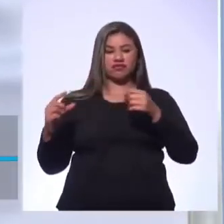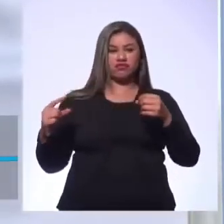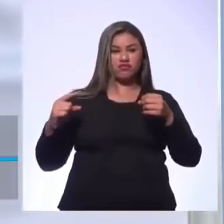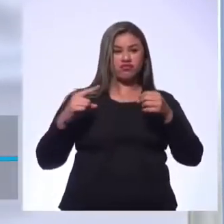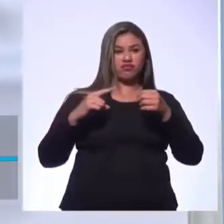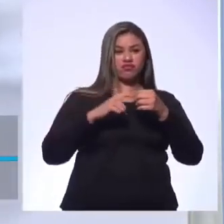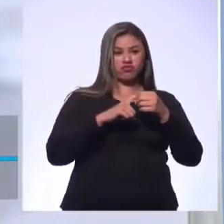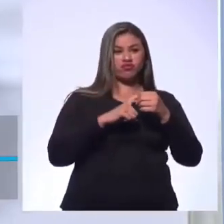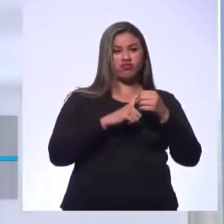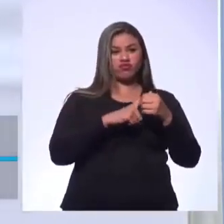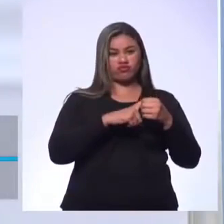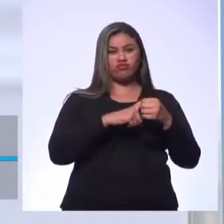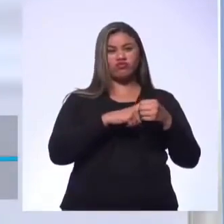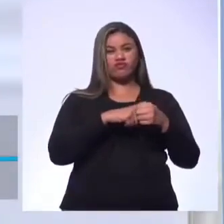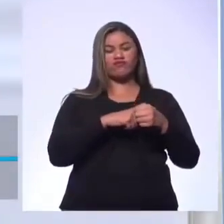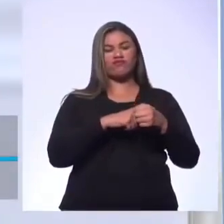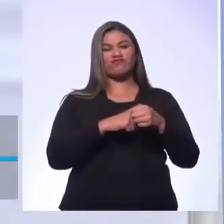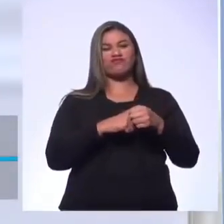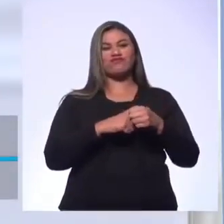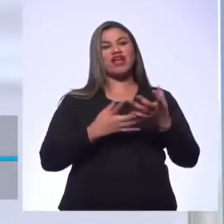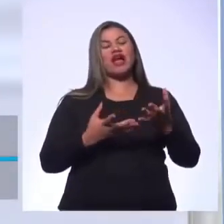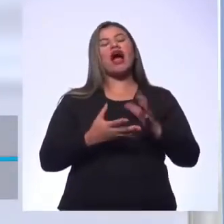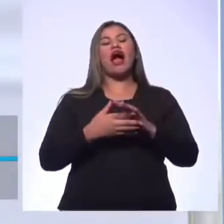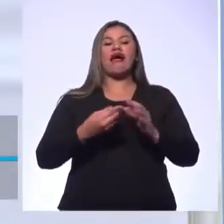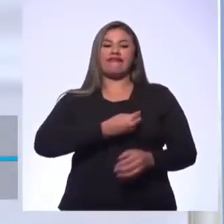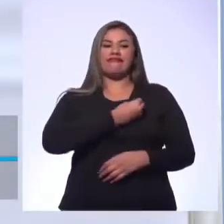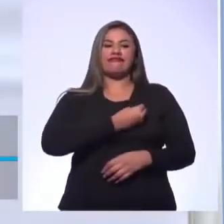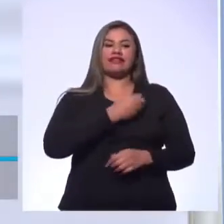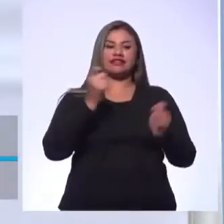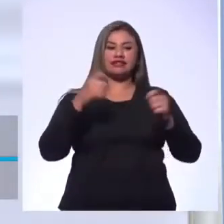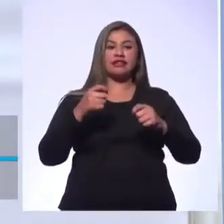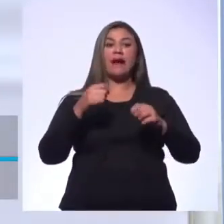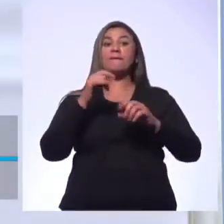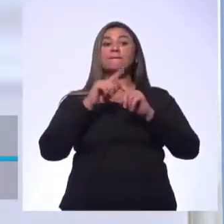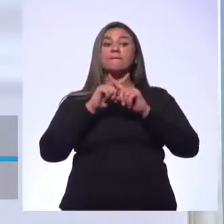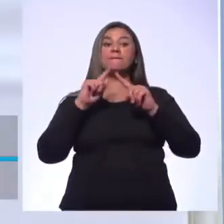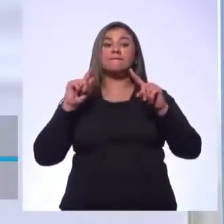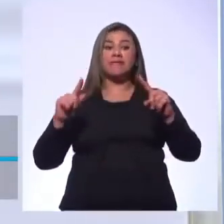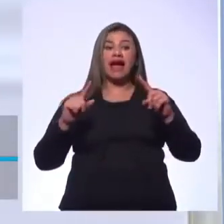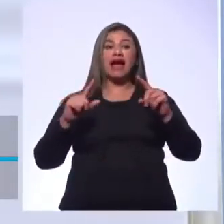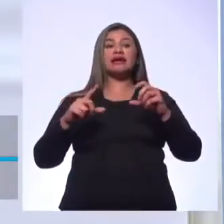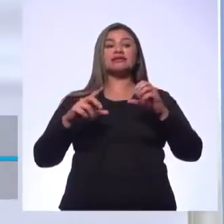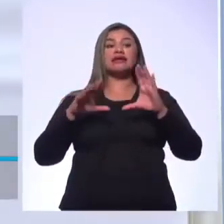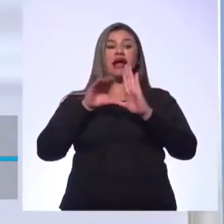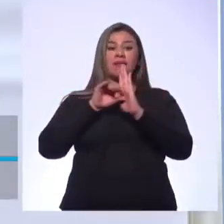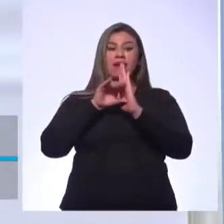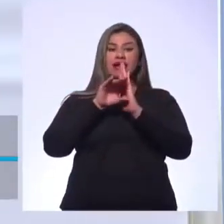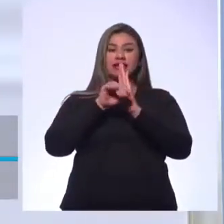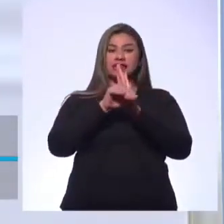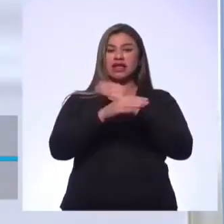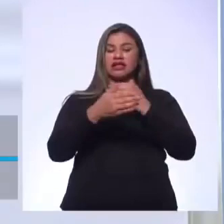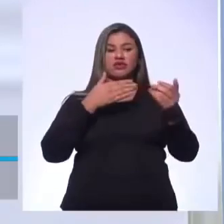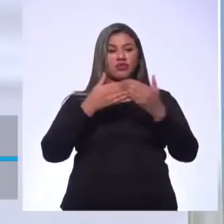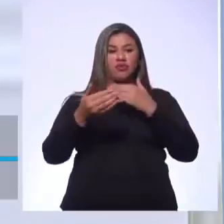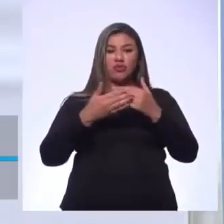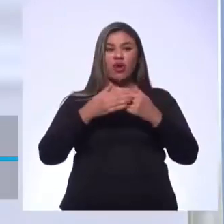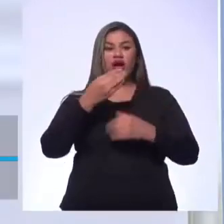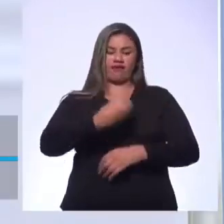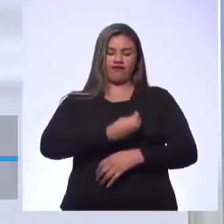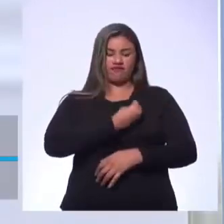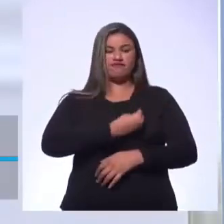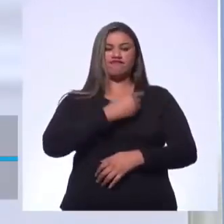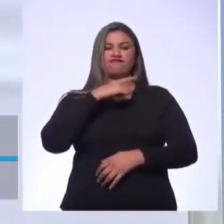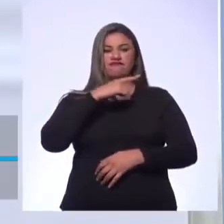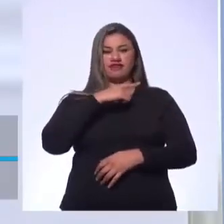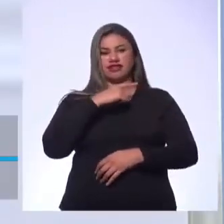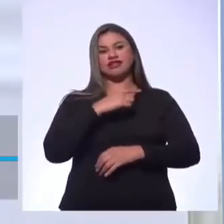um parasita celular obrigatório. Já a bactéria não. Ela age como ser vivo, estando atacando ou não estando atacando. Tá? Essa